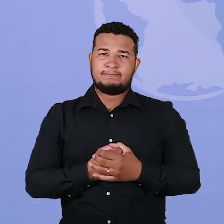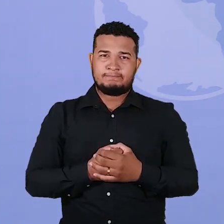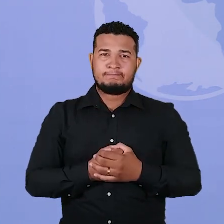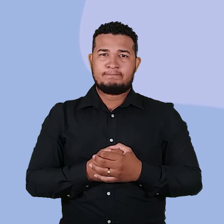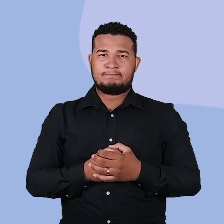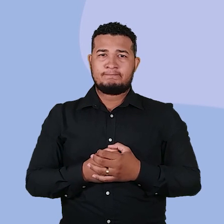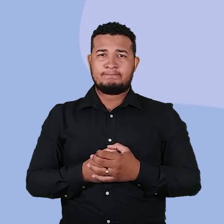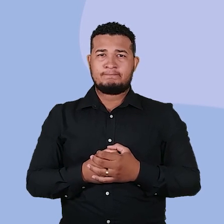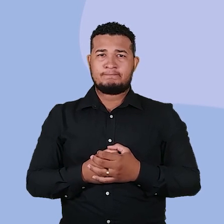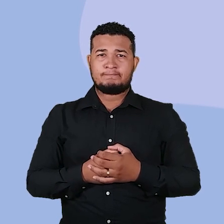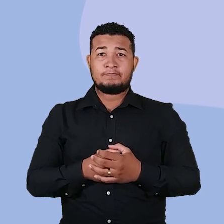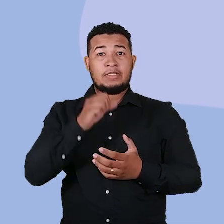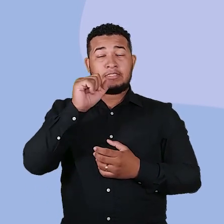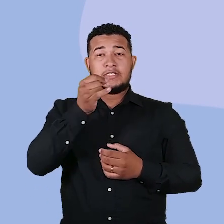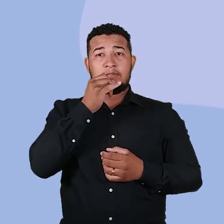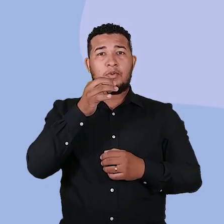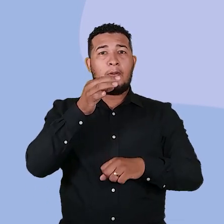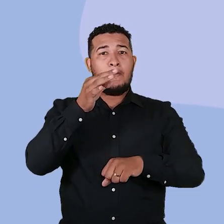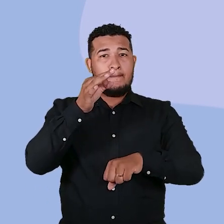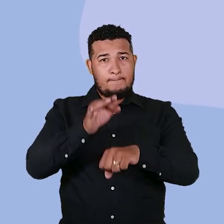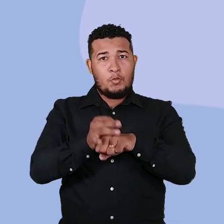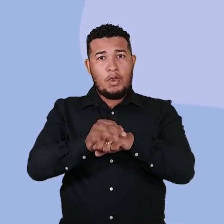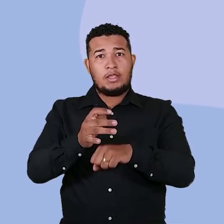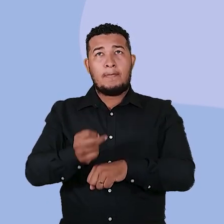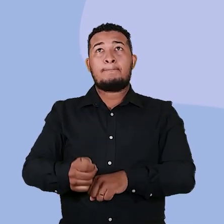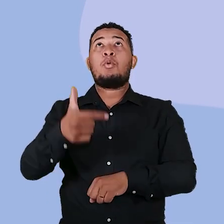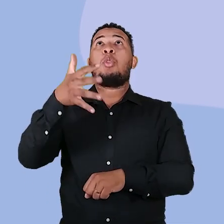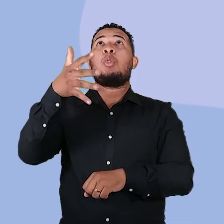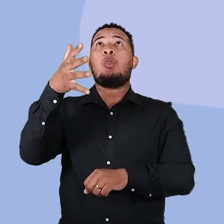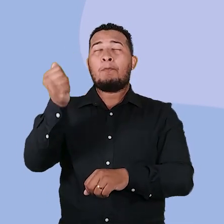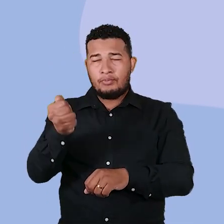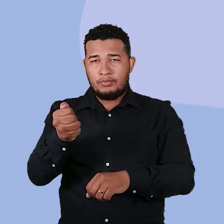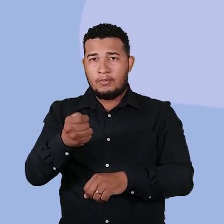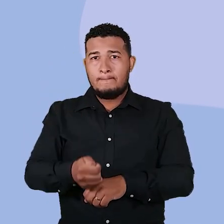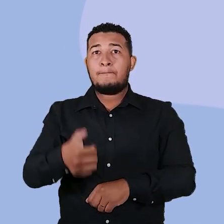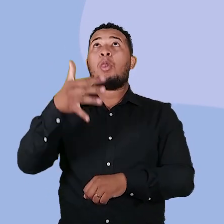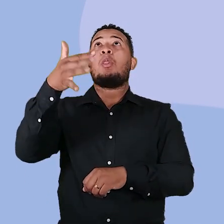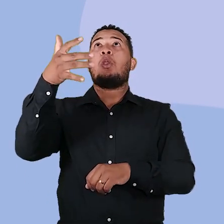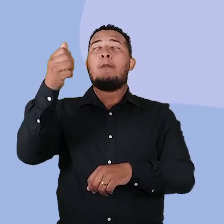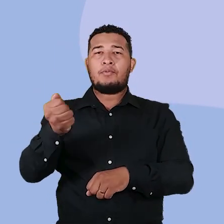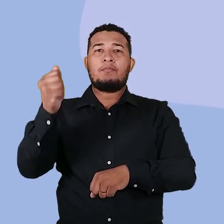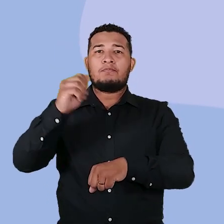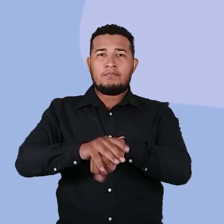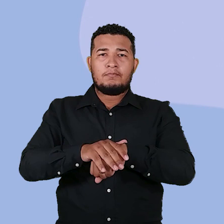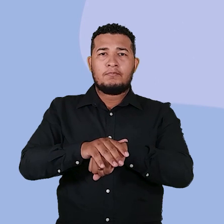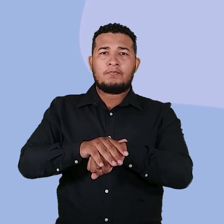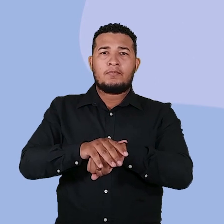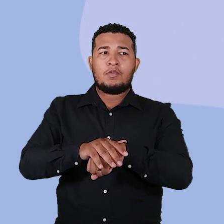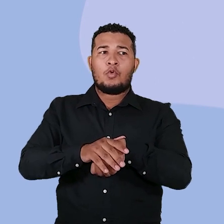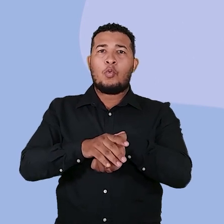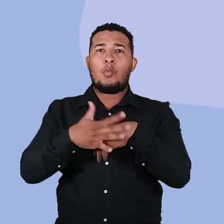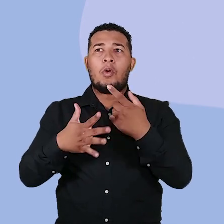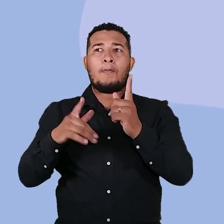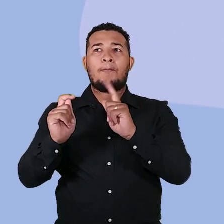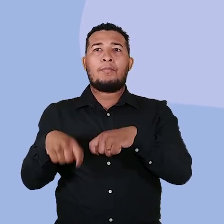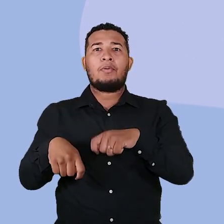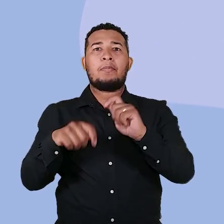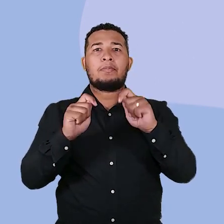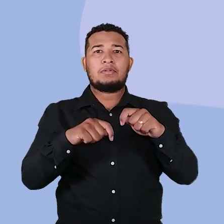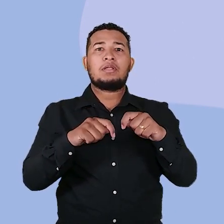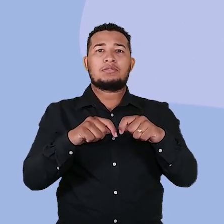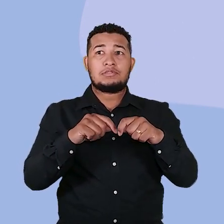bastante e ao lançar uma moeda duas vezes qual é a